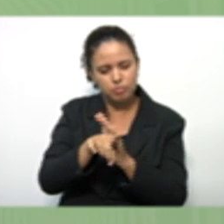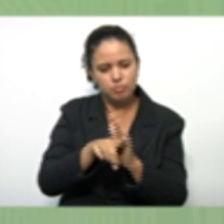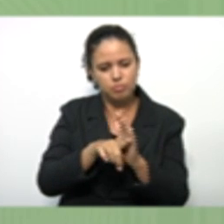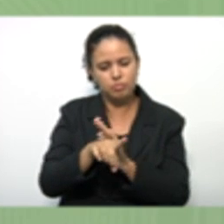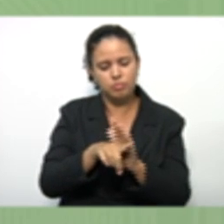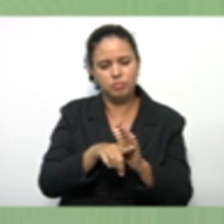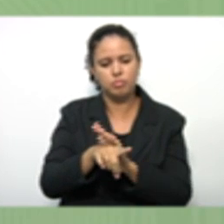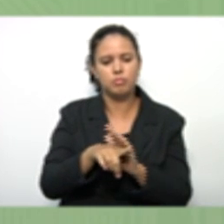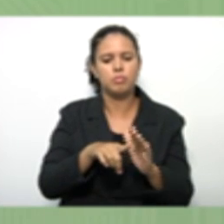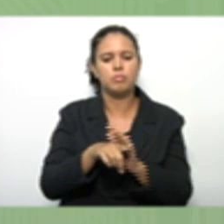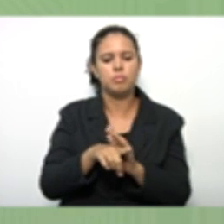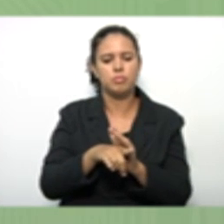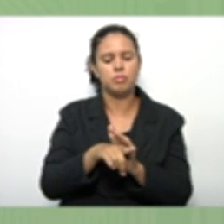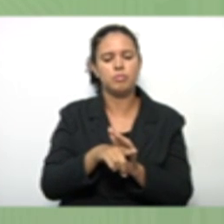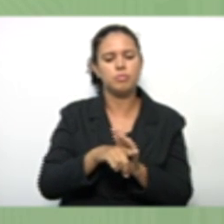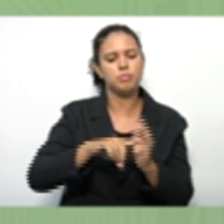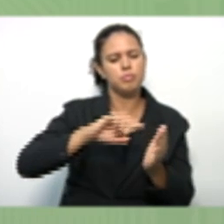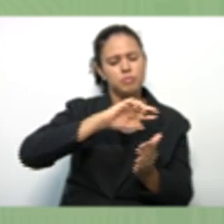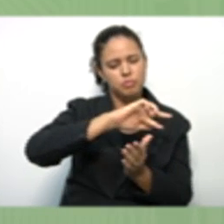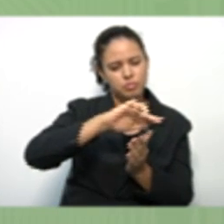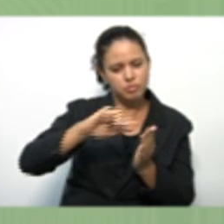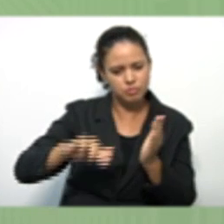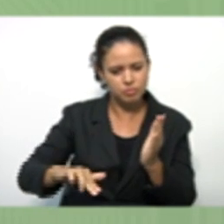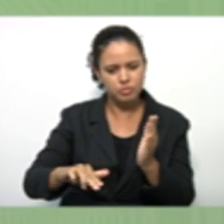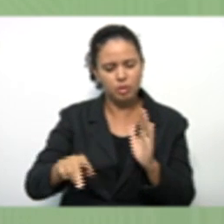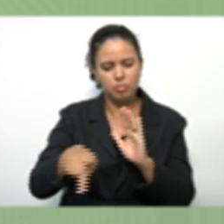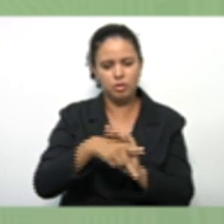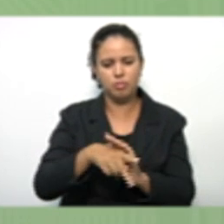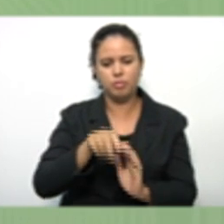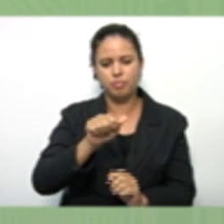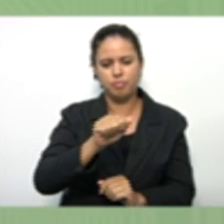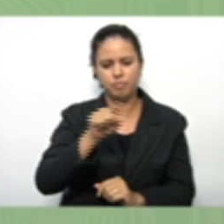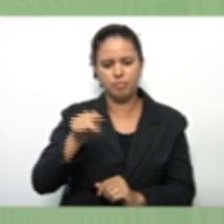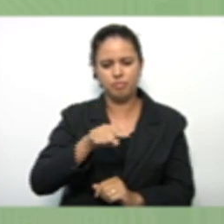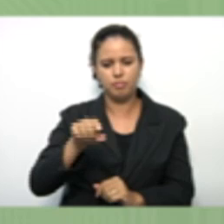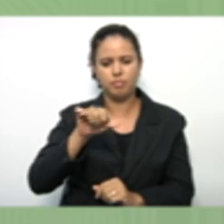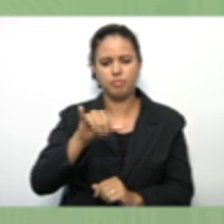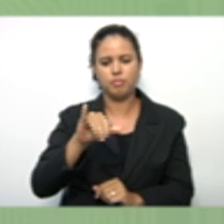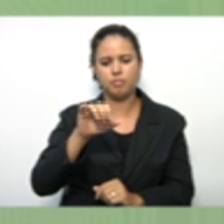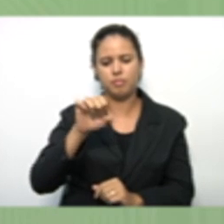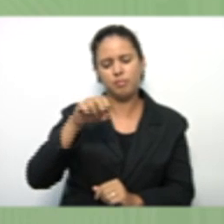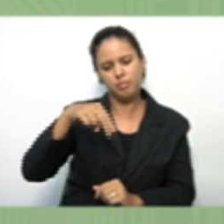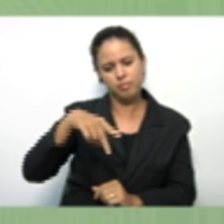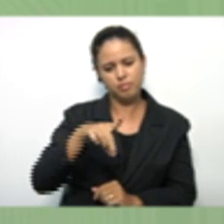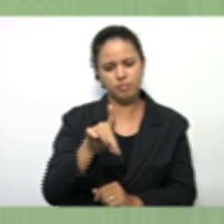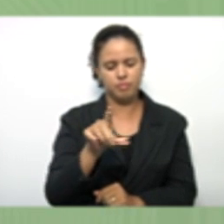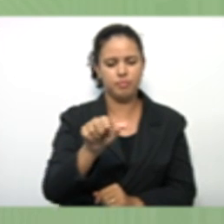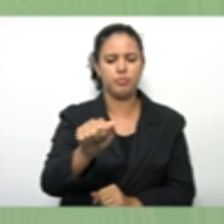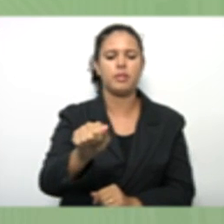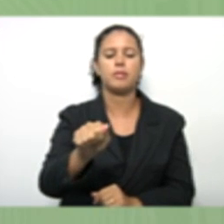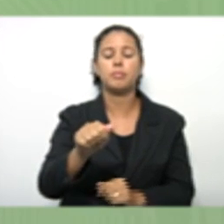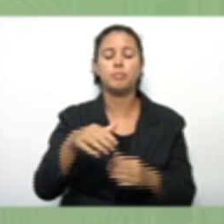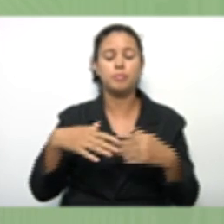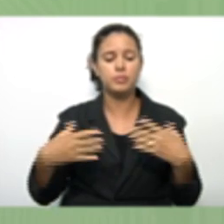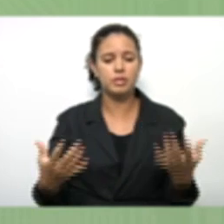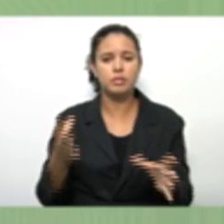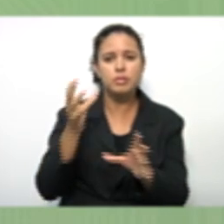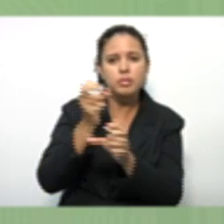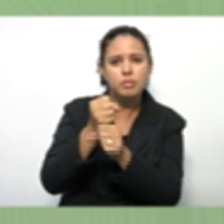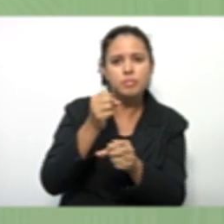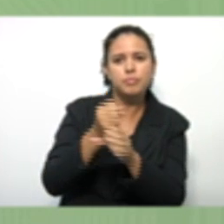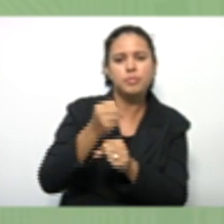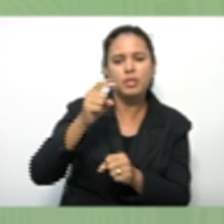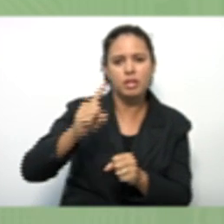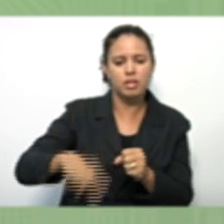o patrimônio de uma azienda. Então, o objetivo da contabilidade é fazer esse controle. Então, o João precisa